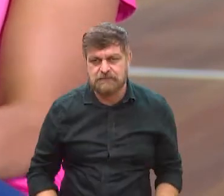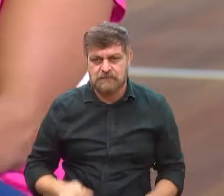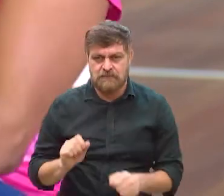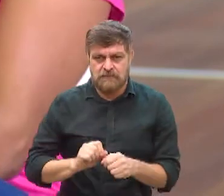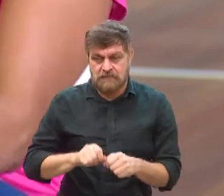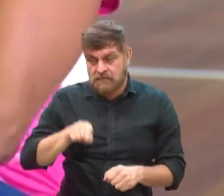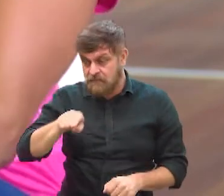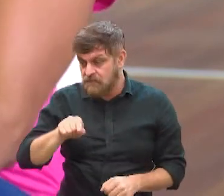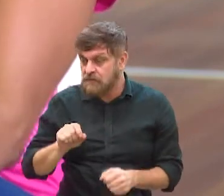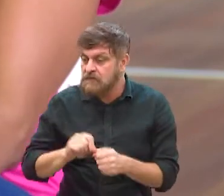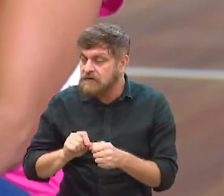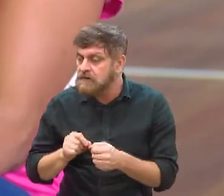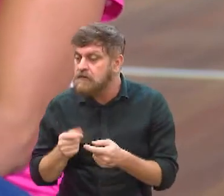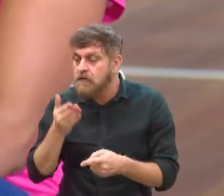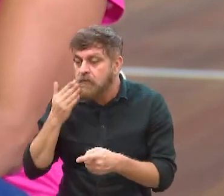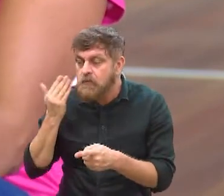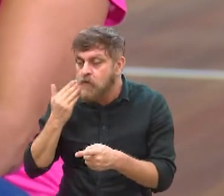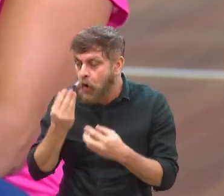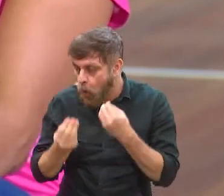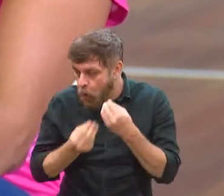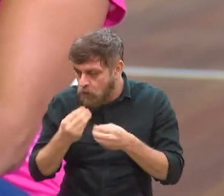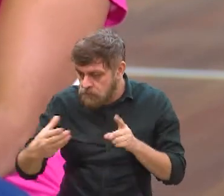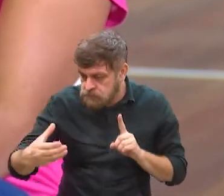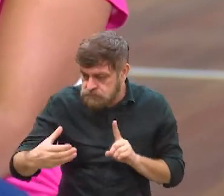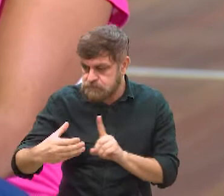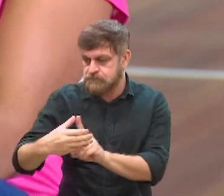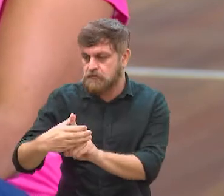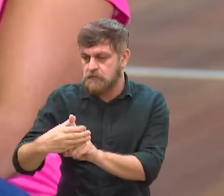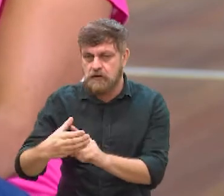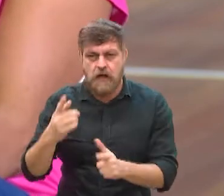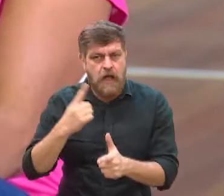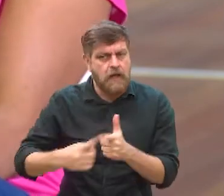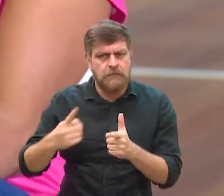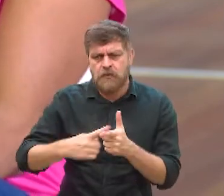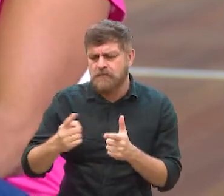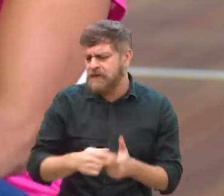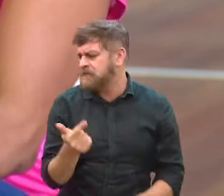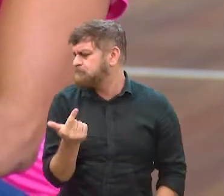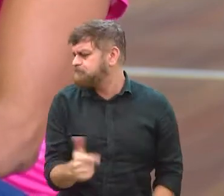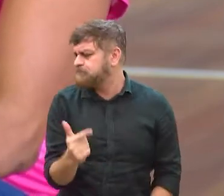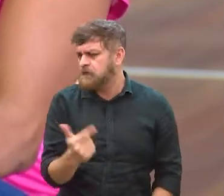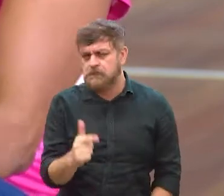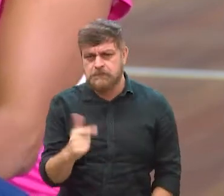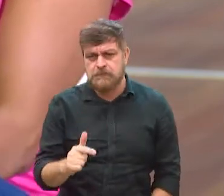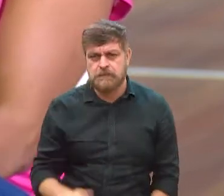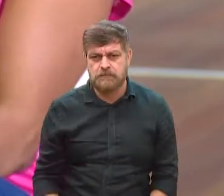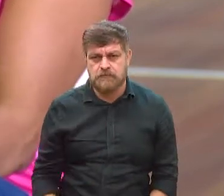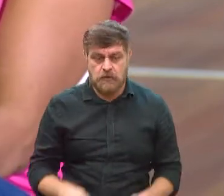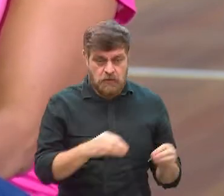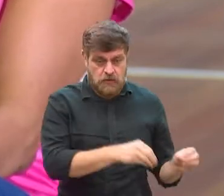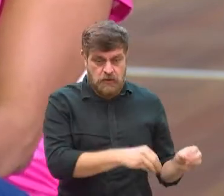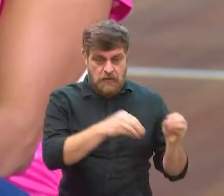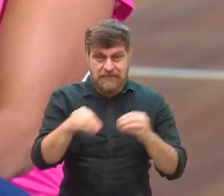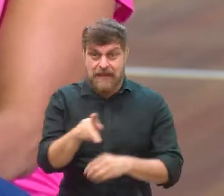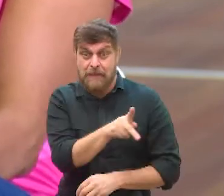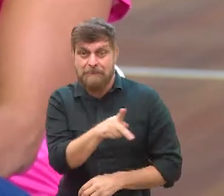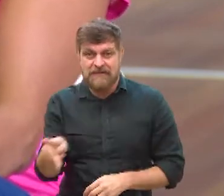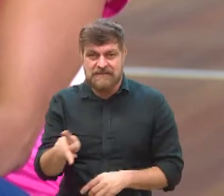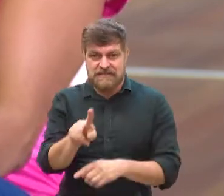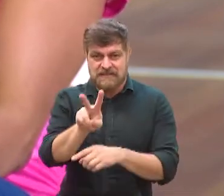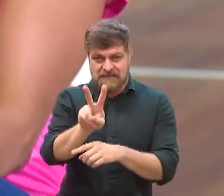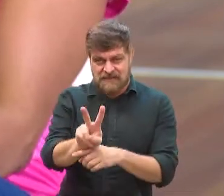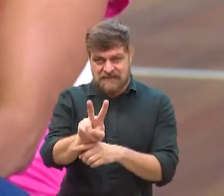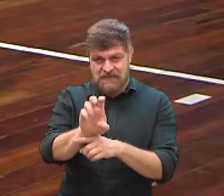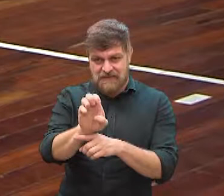fazer do jeito que estão fazendo lá, né? Então eu não tive esse problema quando eu fui para Venceslau. Venceslau também é uma cidade